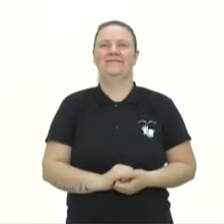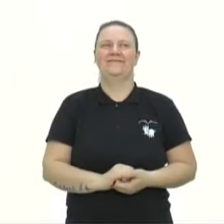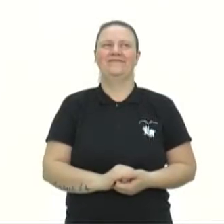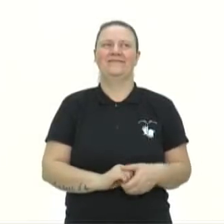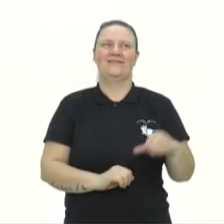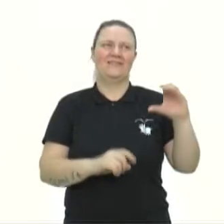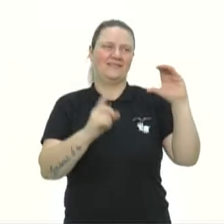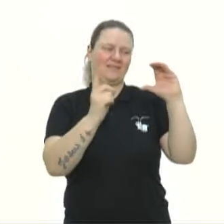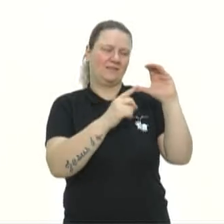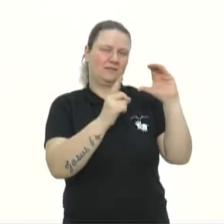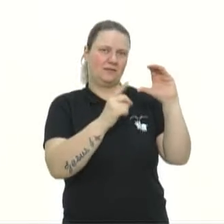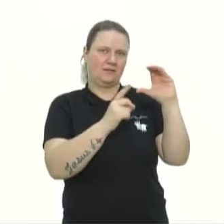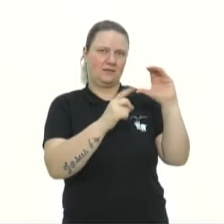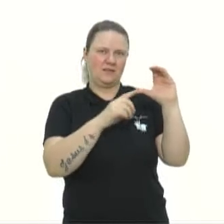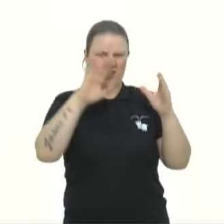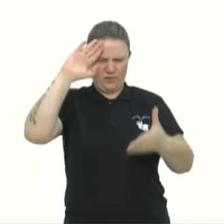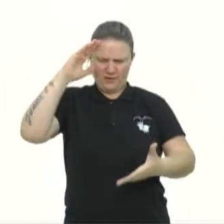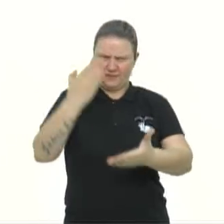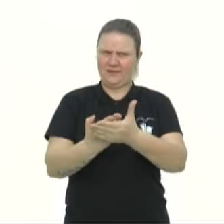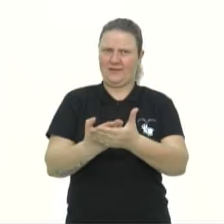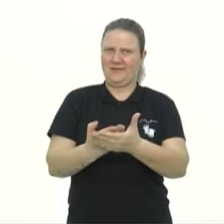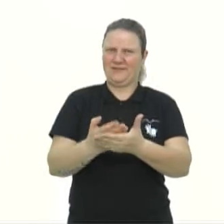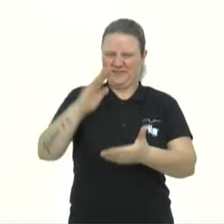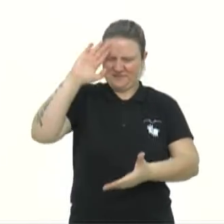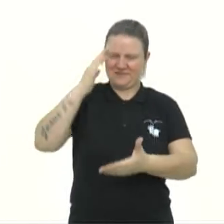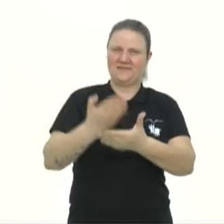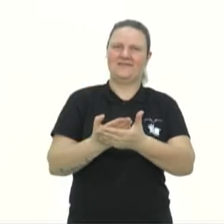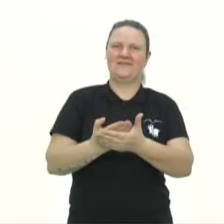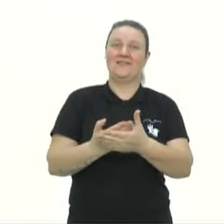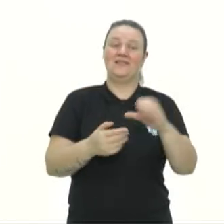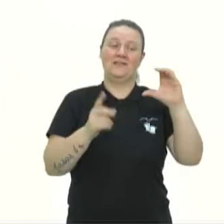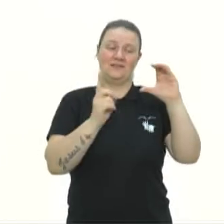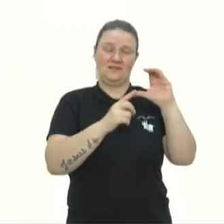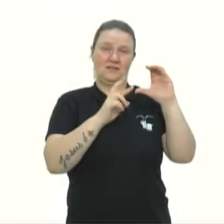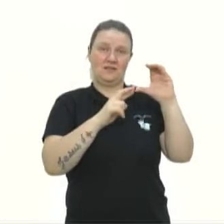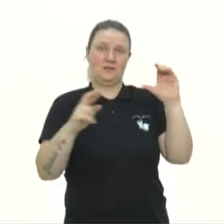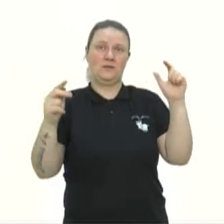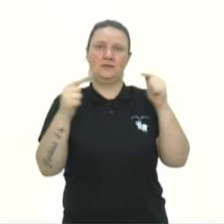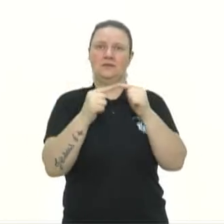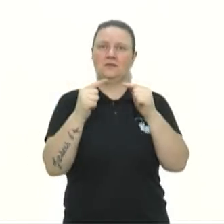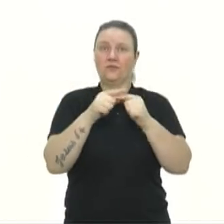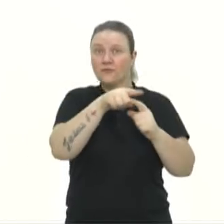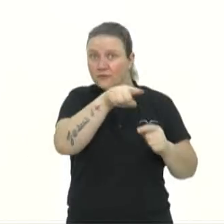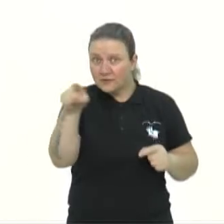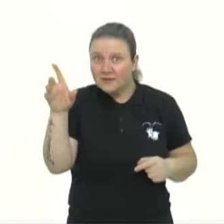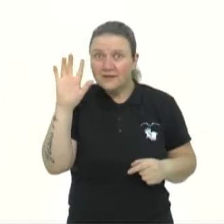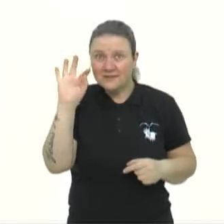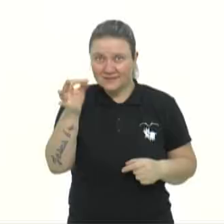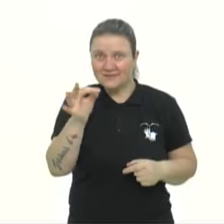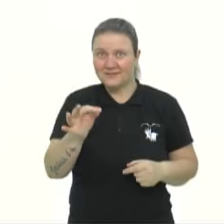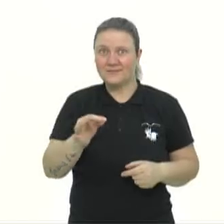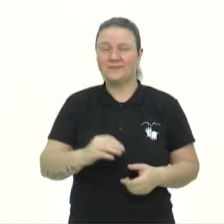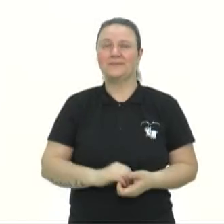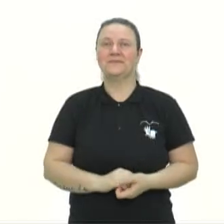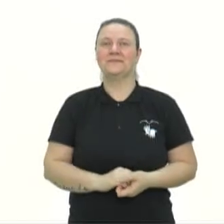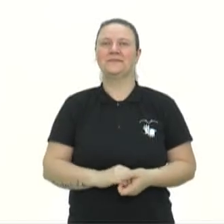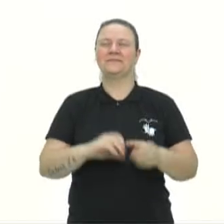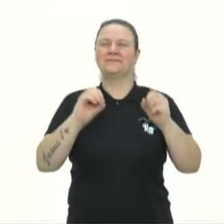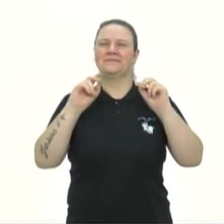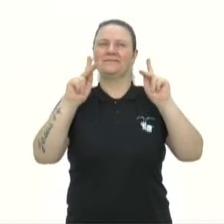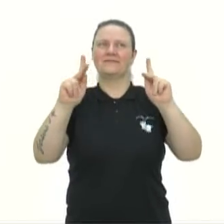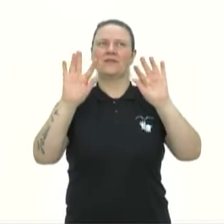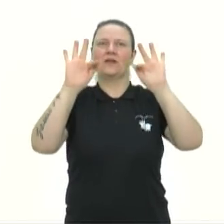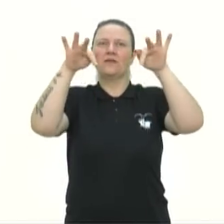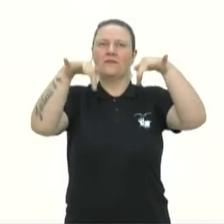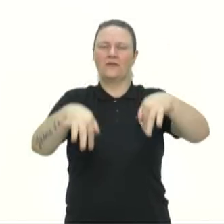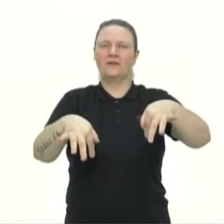C. Eu tenho certeza, né? Que é a alternativa C. E você aí acertou? Beleza?